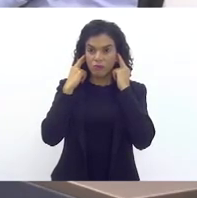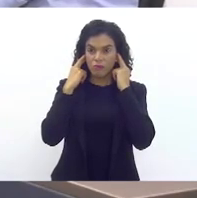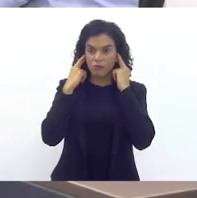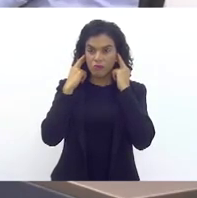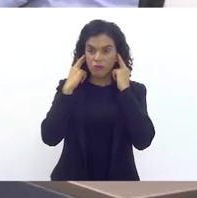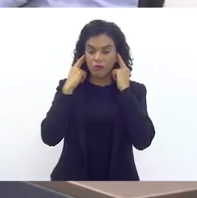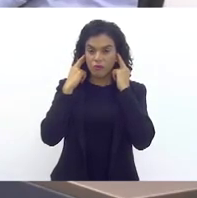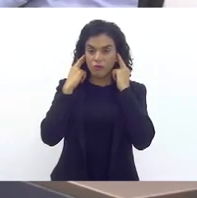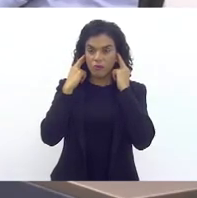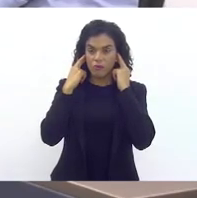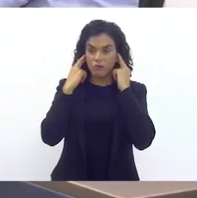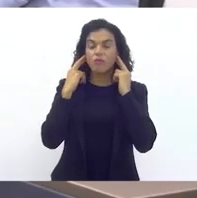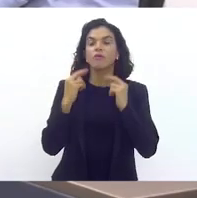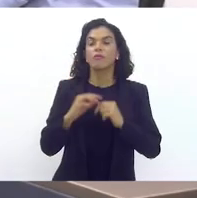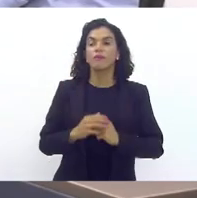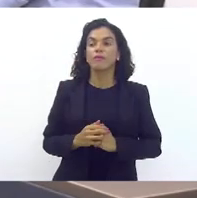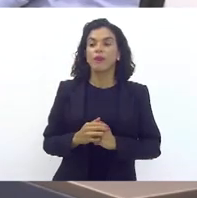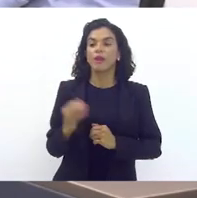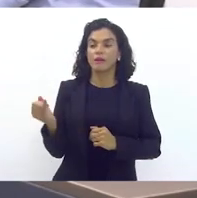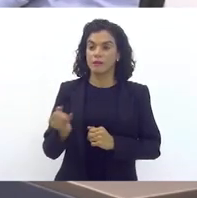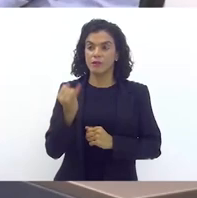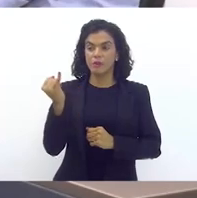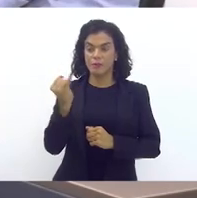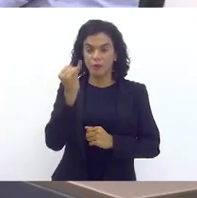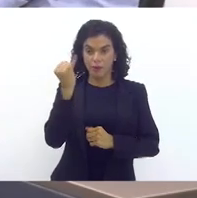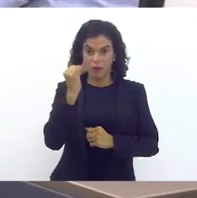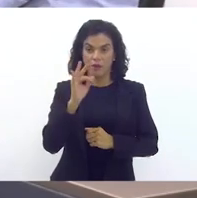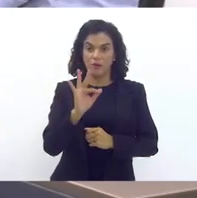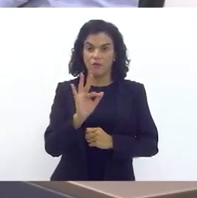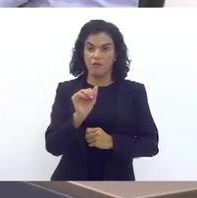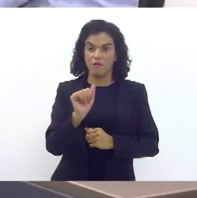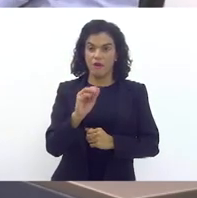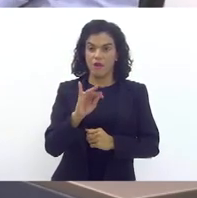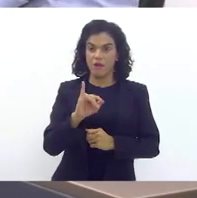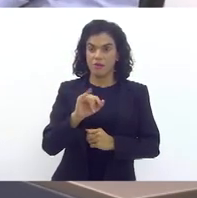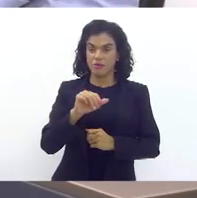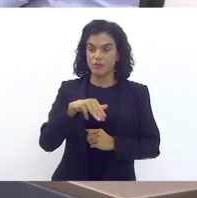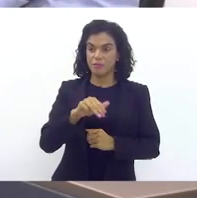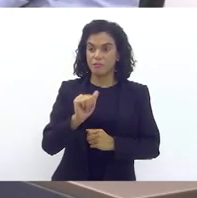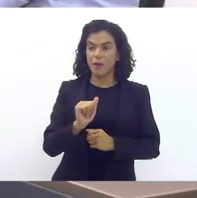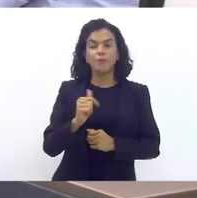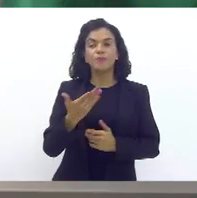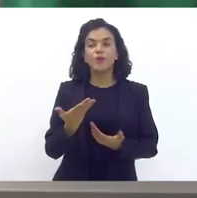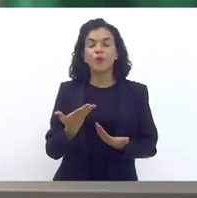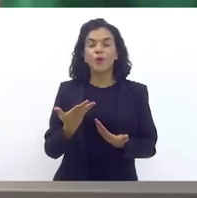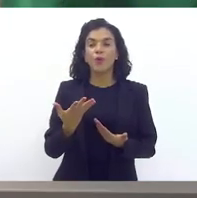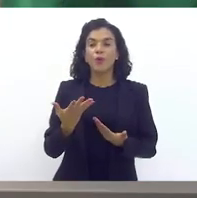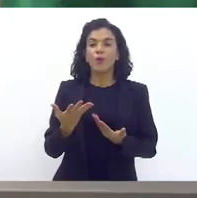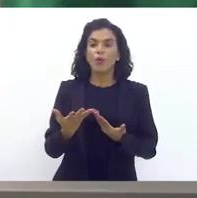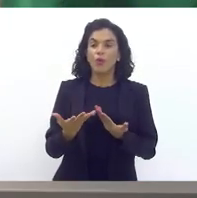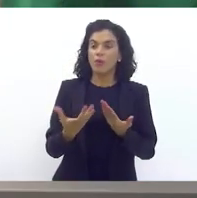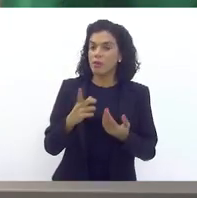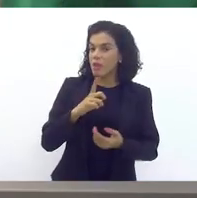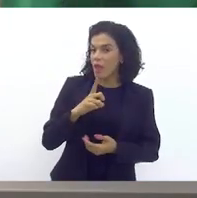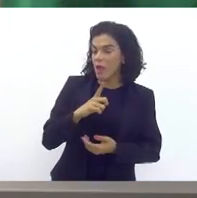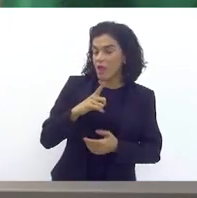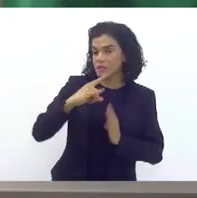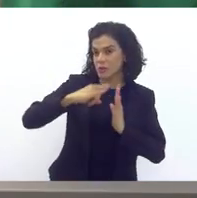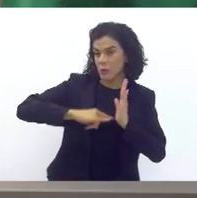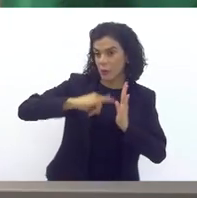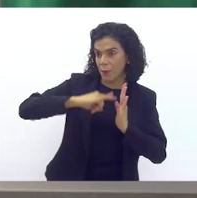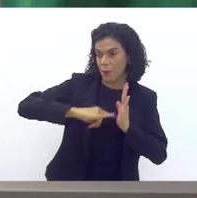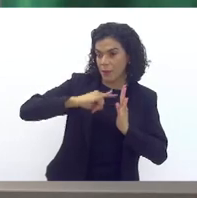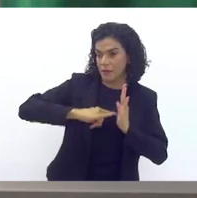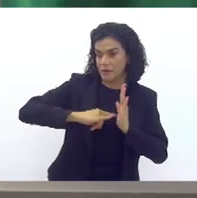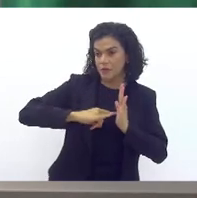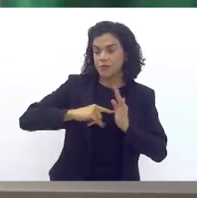passa. Não, conclua. Bom, é importante, Fátima, depois a gente saber em que nível existe essa documentação.